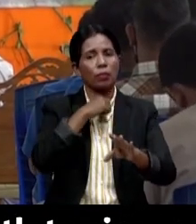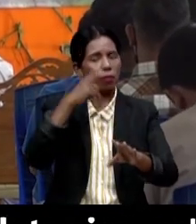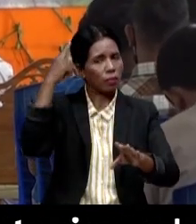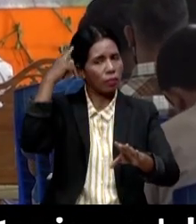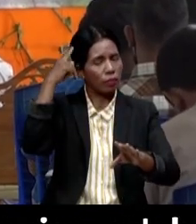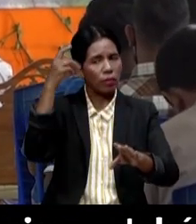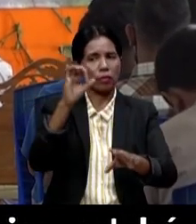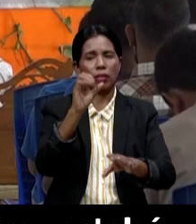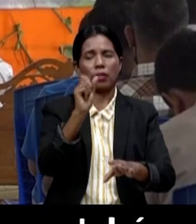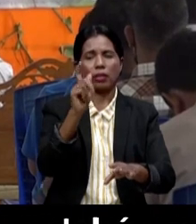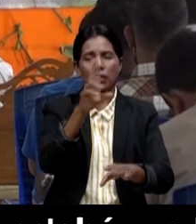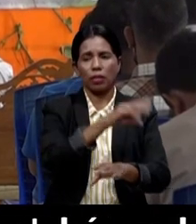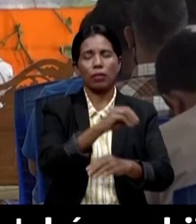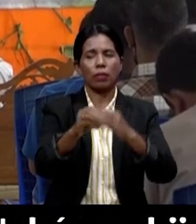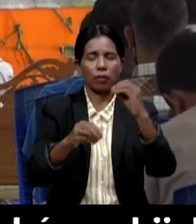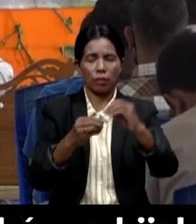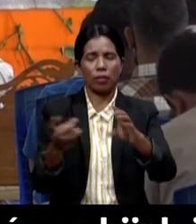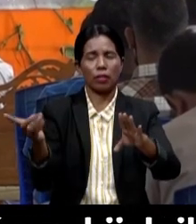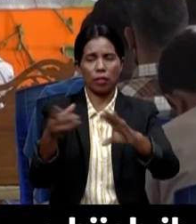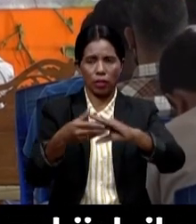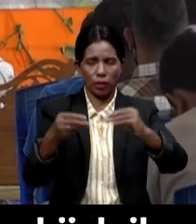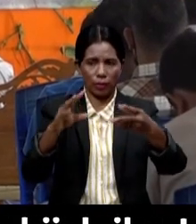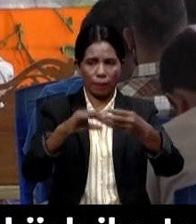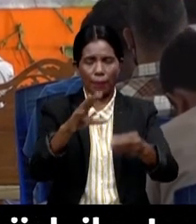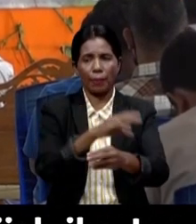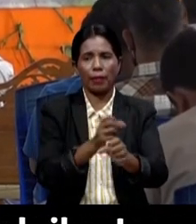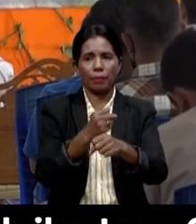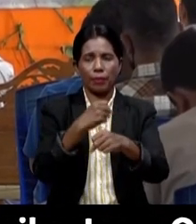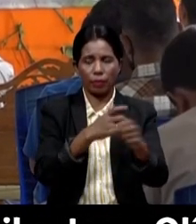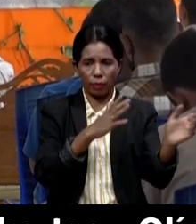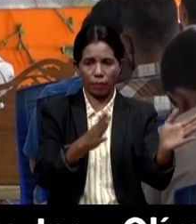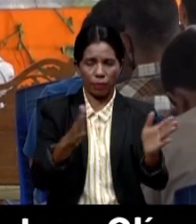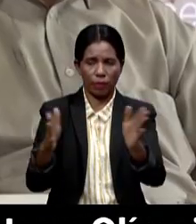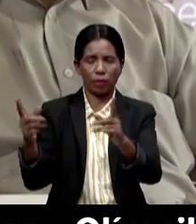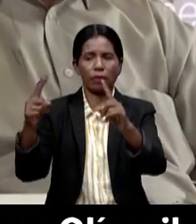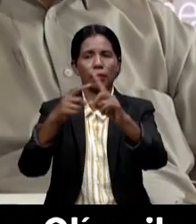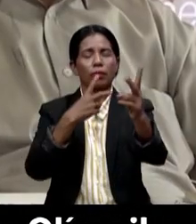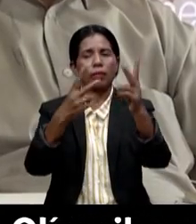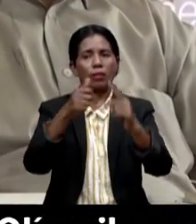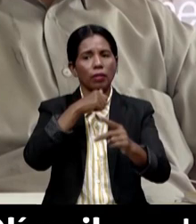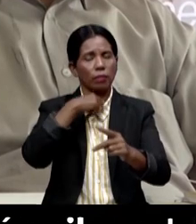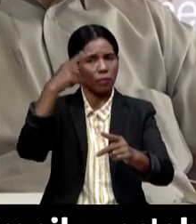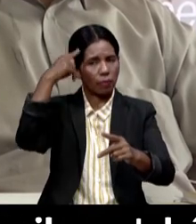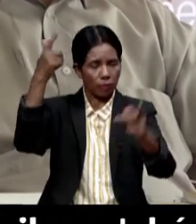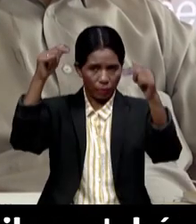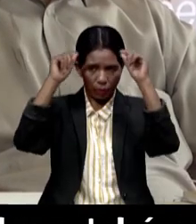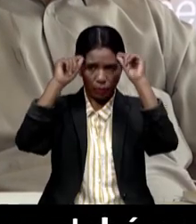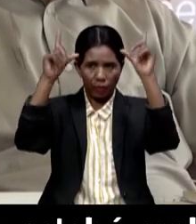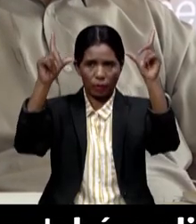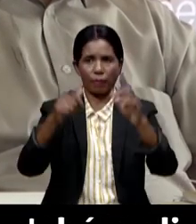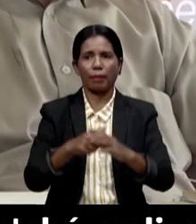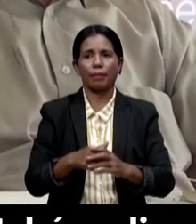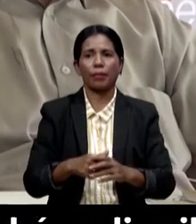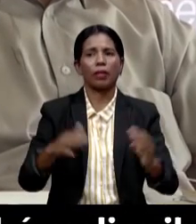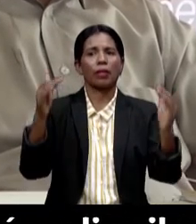Nian, com a Laudato Si. Seminário, né, do dar parte e sobre a preparação da visita Papa Francisco Nian em Timor-Leste. E a